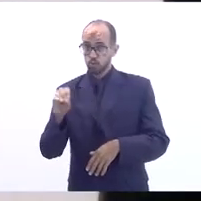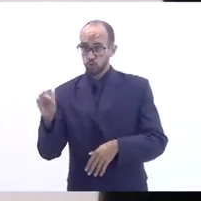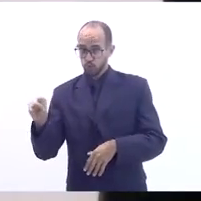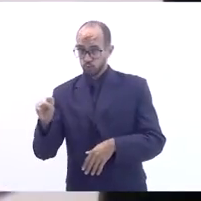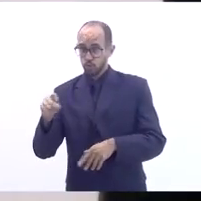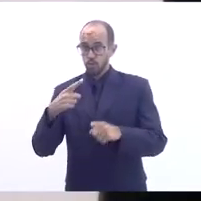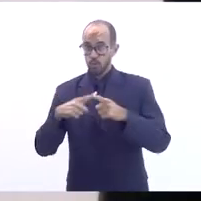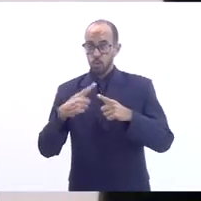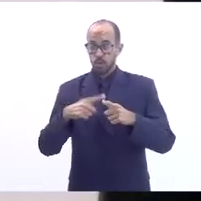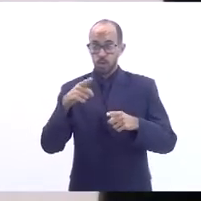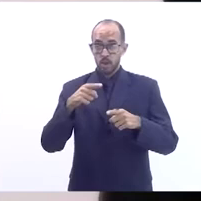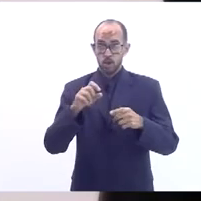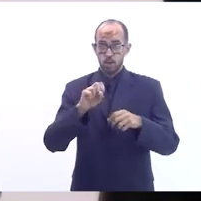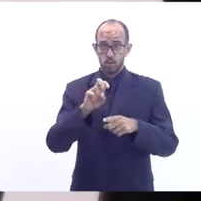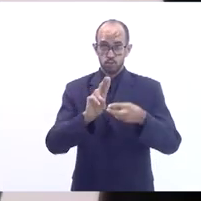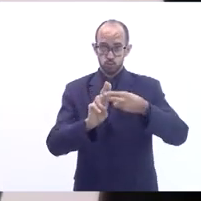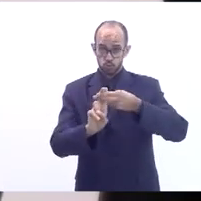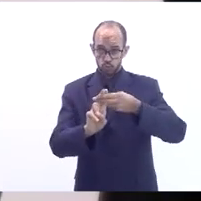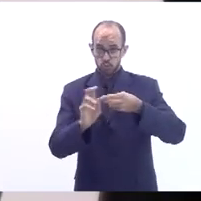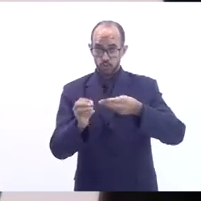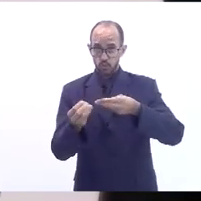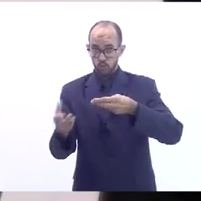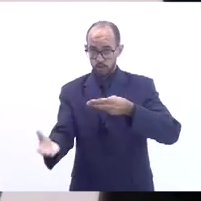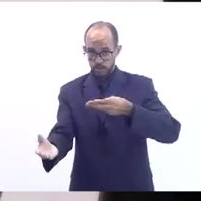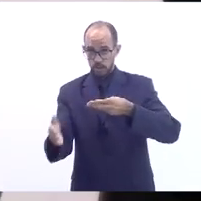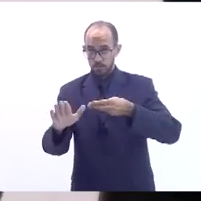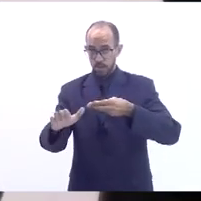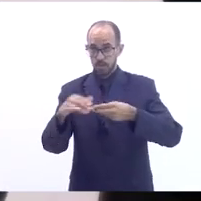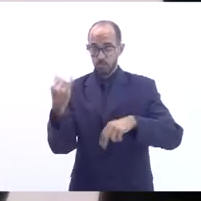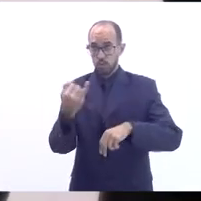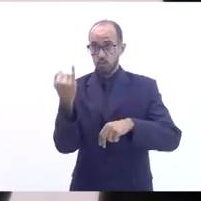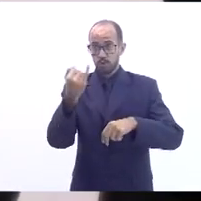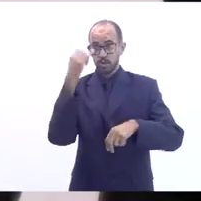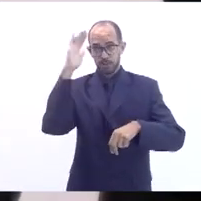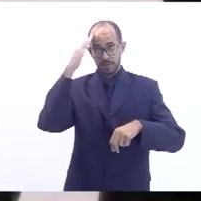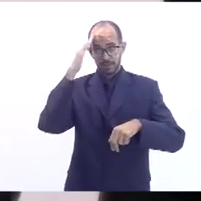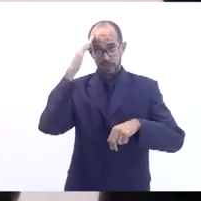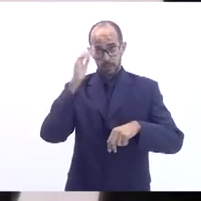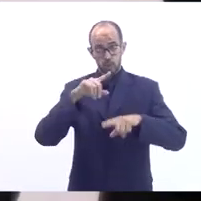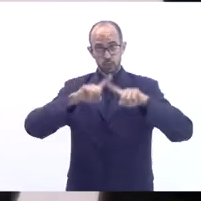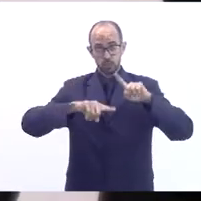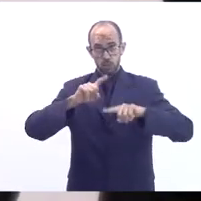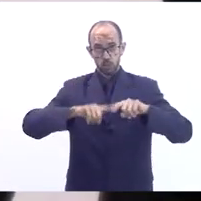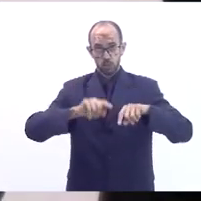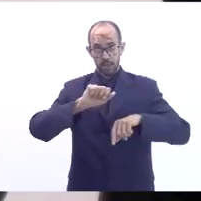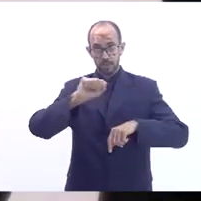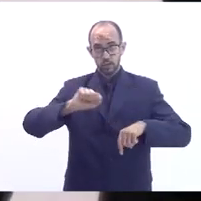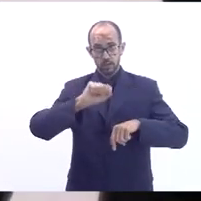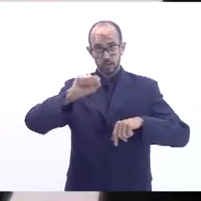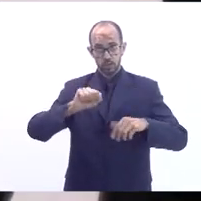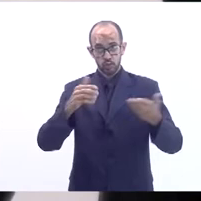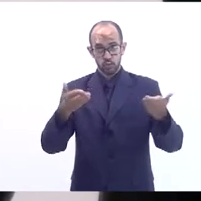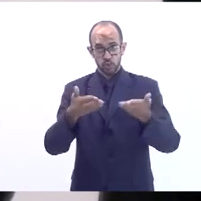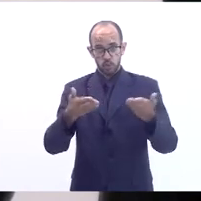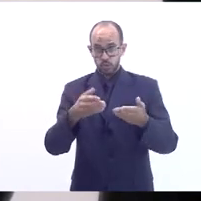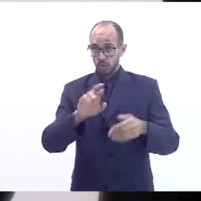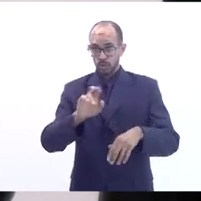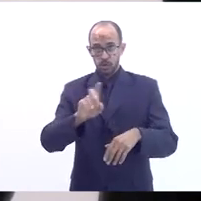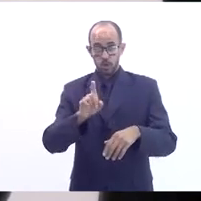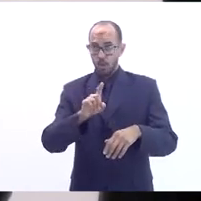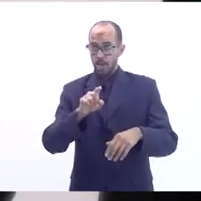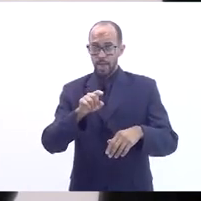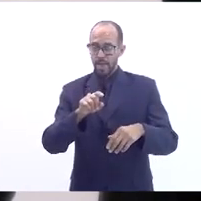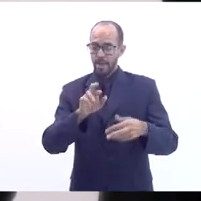e colocar Associação é muito importante a gente entender e os produtos das associações elas não são consideradas medicamentos